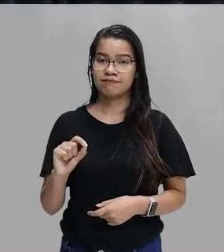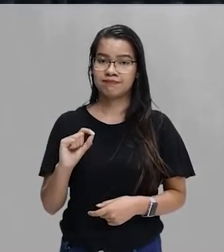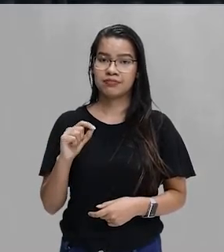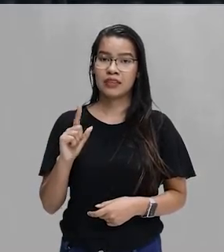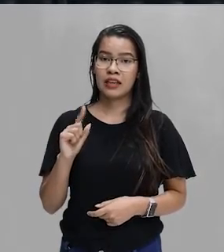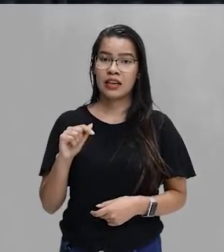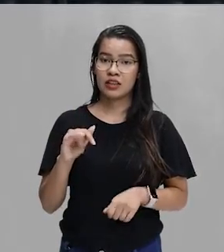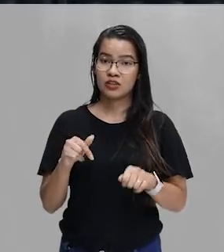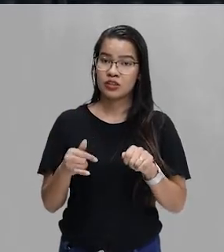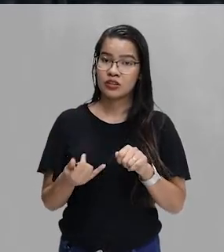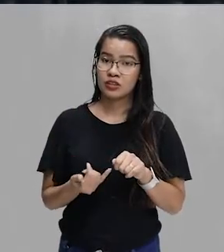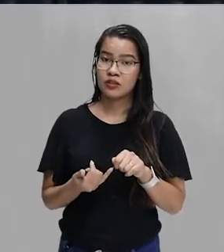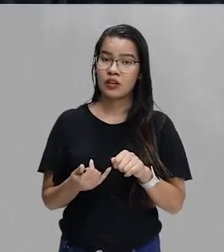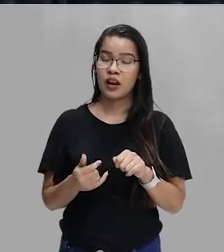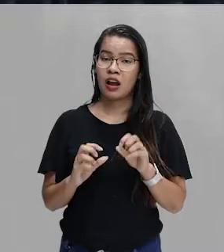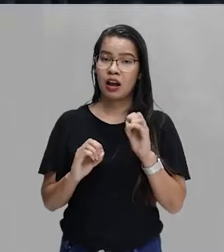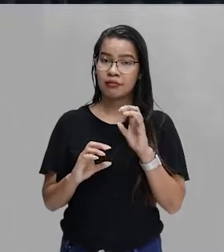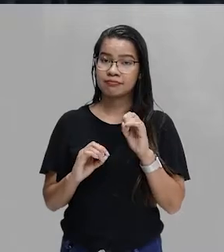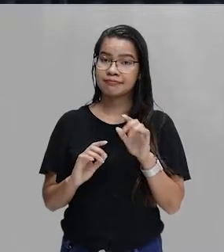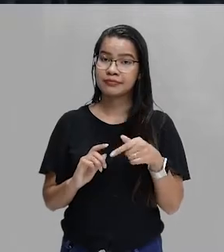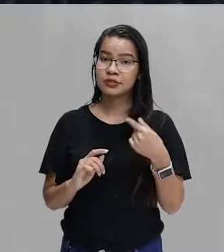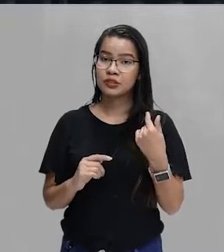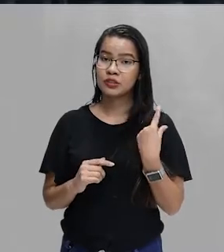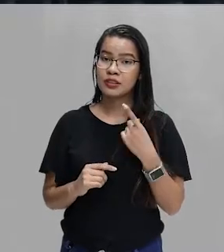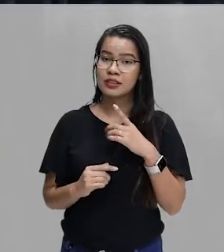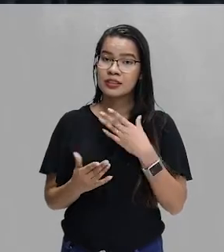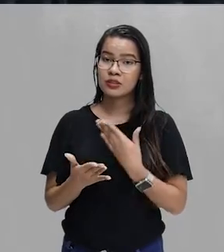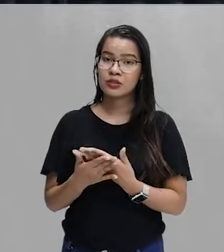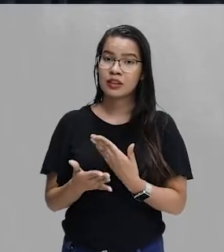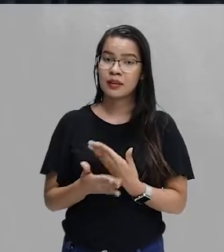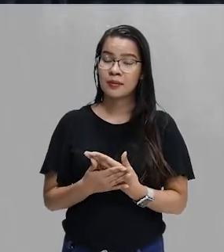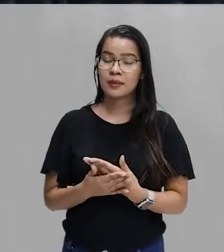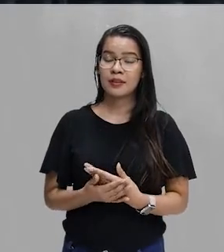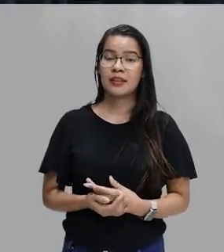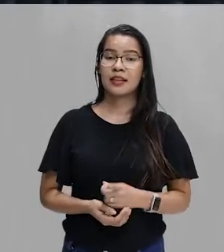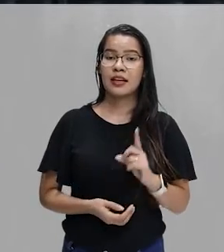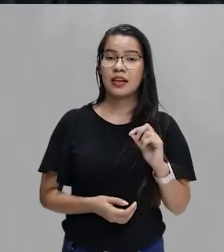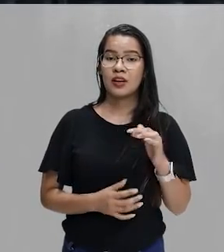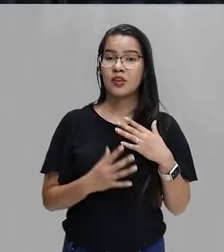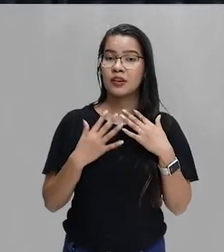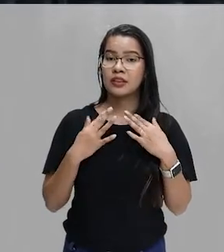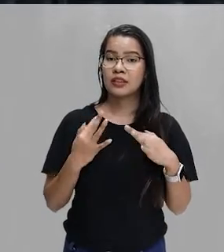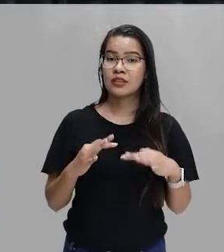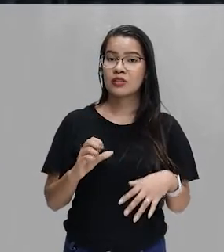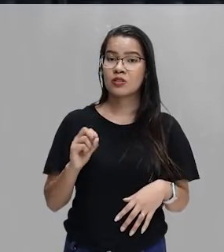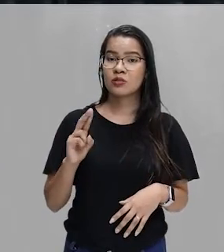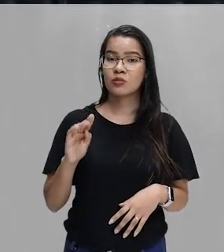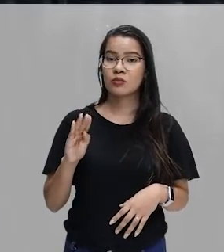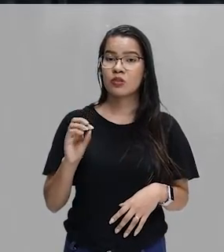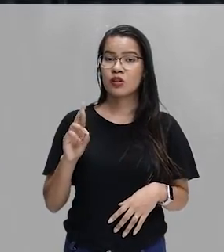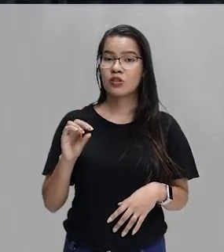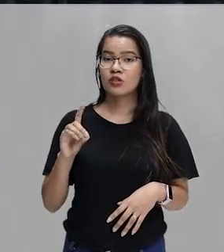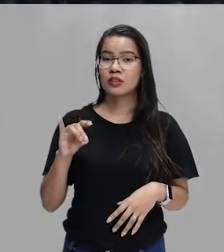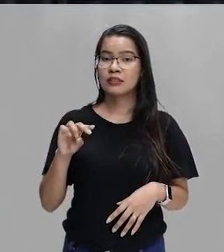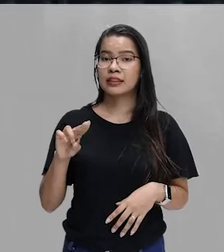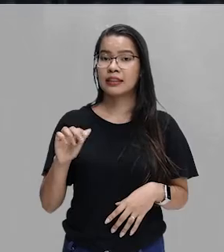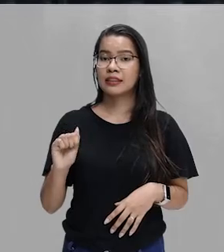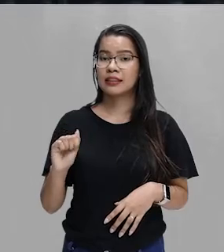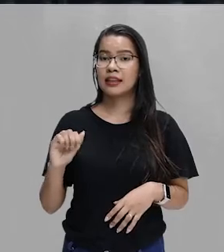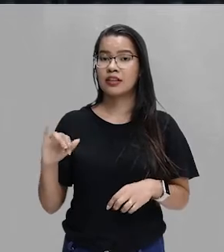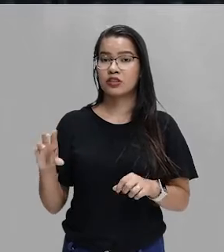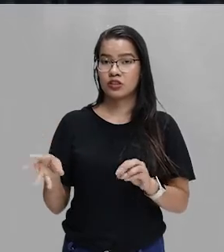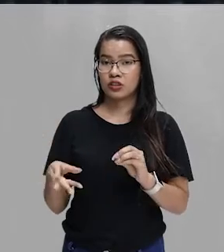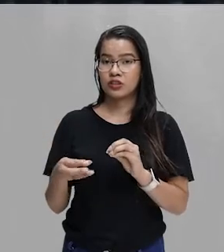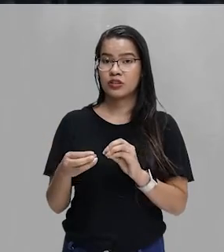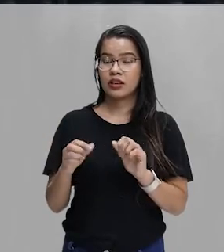de aulas futuras. Mas eu já adianto para vocês. Trata-se de oração subordinada adjetiva,